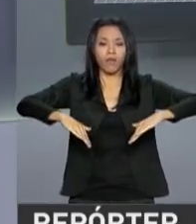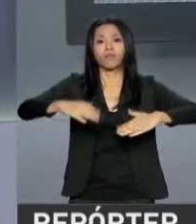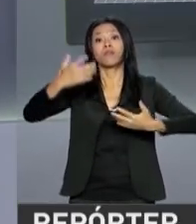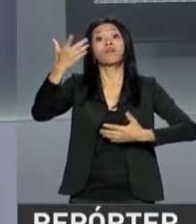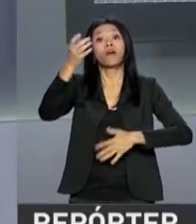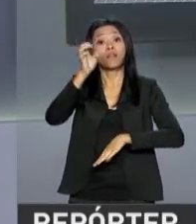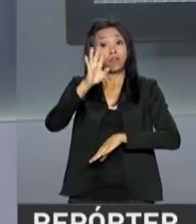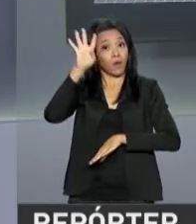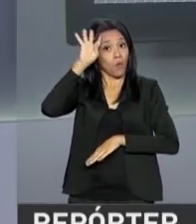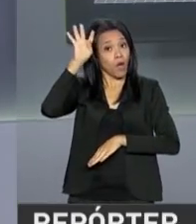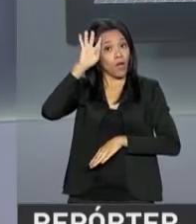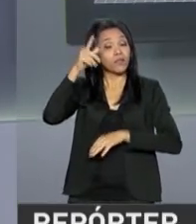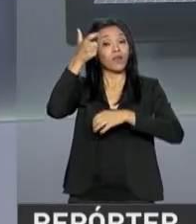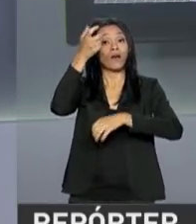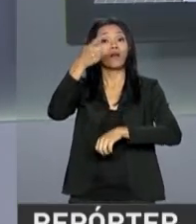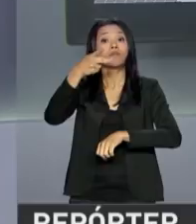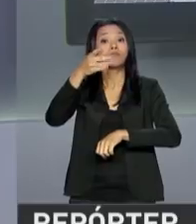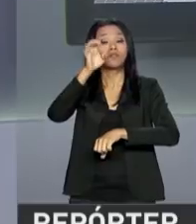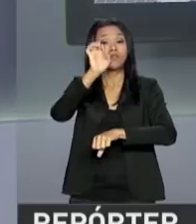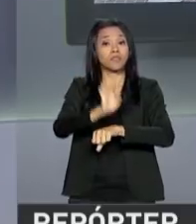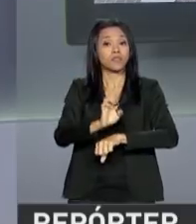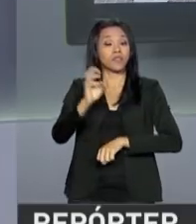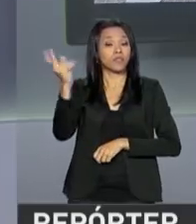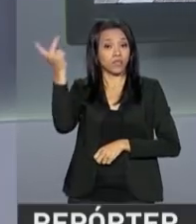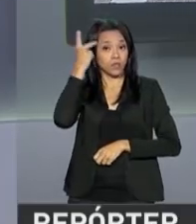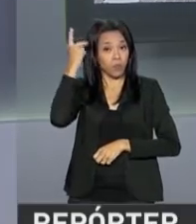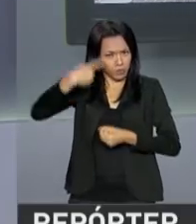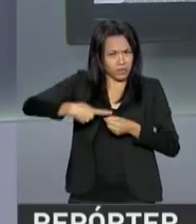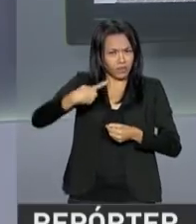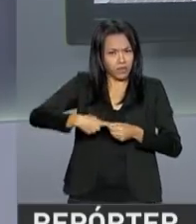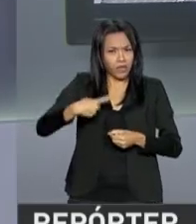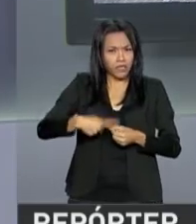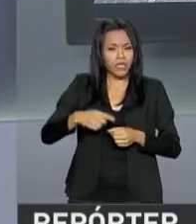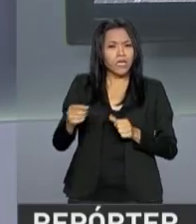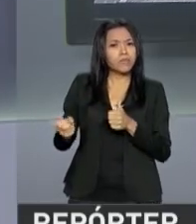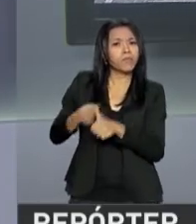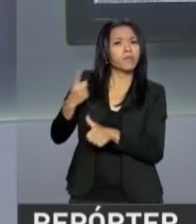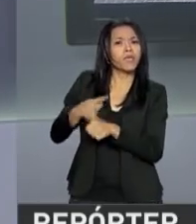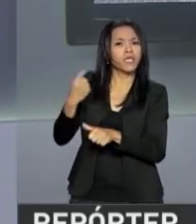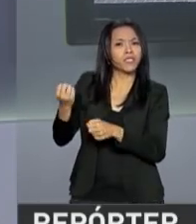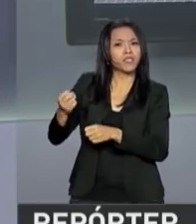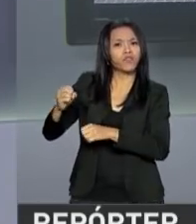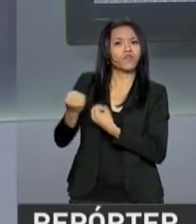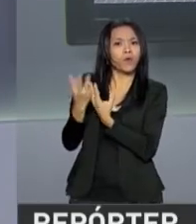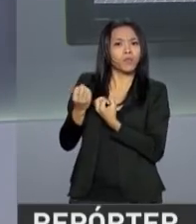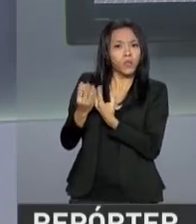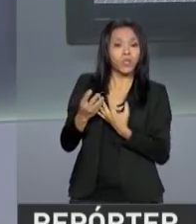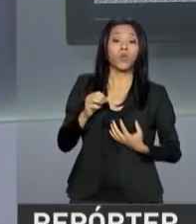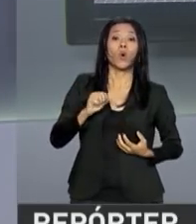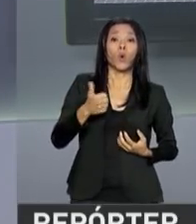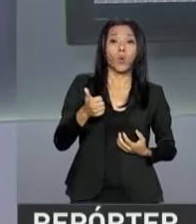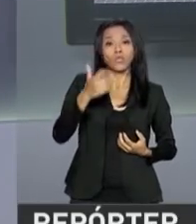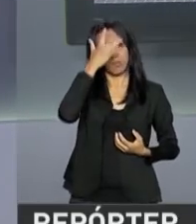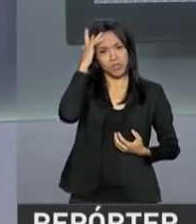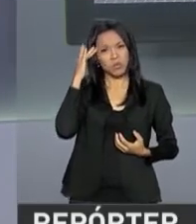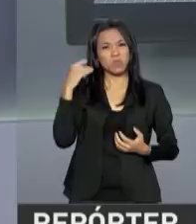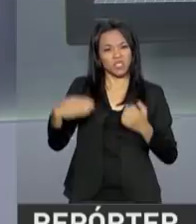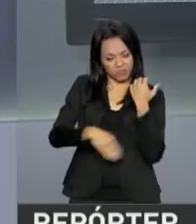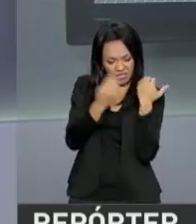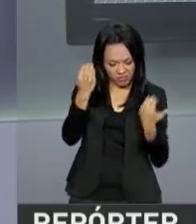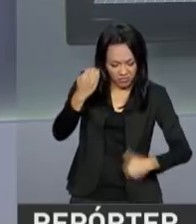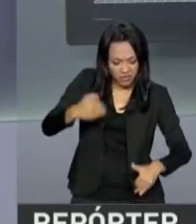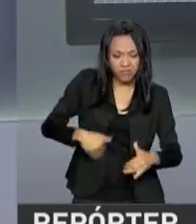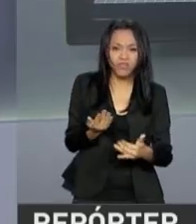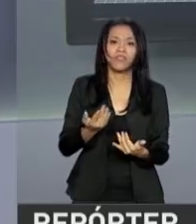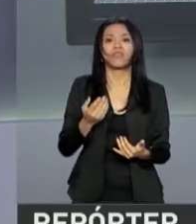agudos a 13 quilômetros de bauru em são paulo as primeiras notícias informam que 11 pessoas estariam feridas inclusive